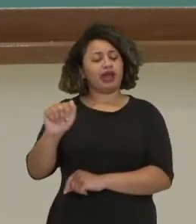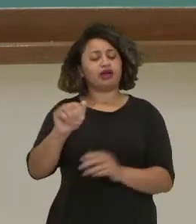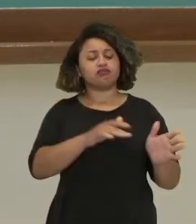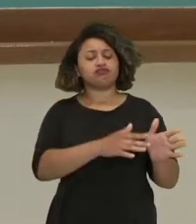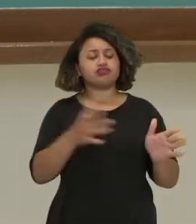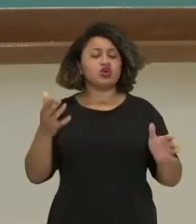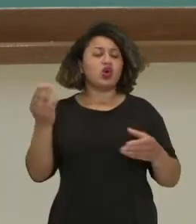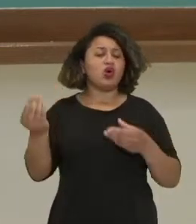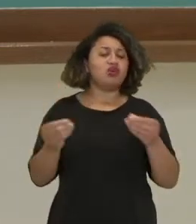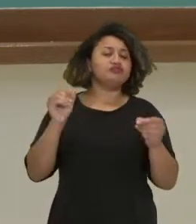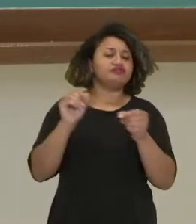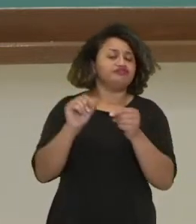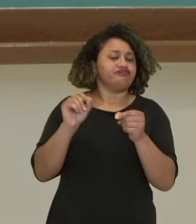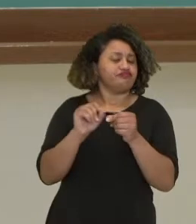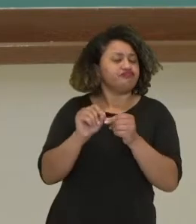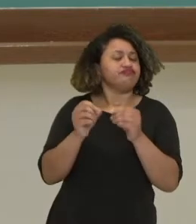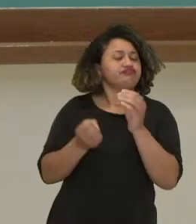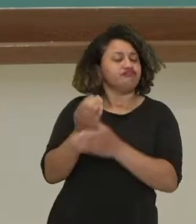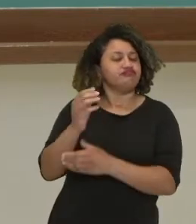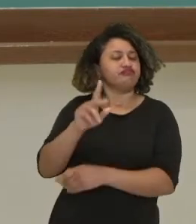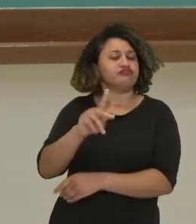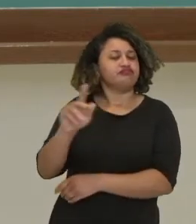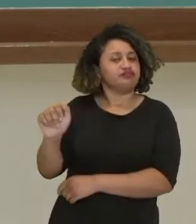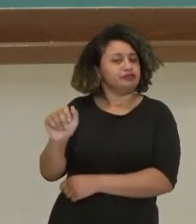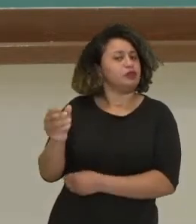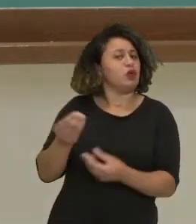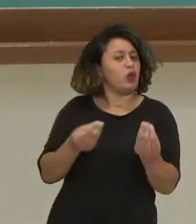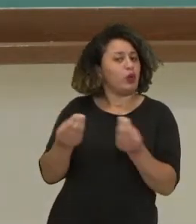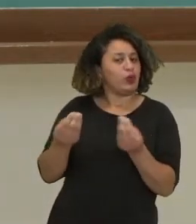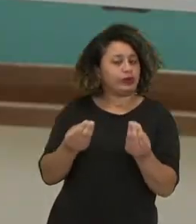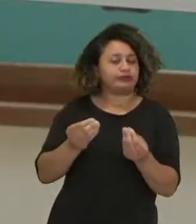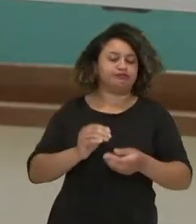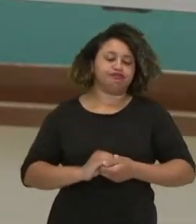lei de formação de uma progressão aritmética.